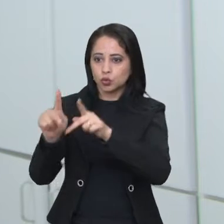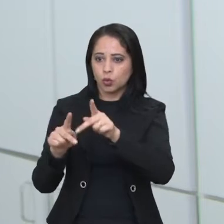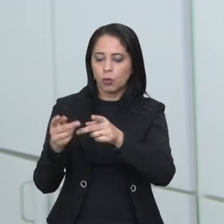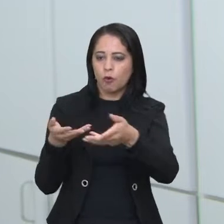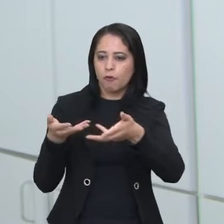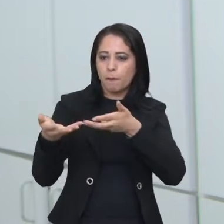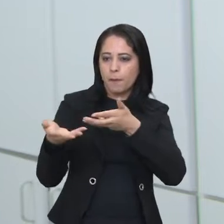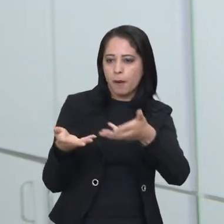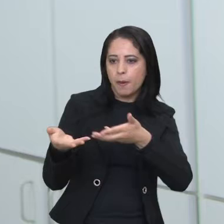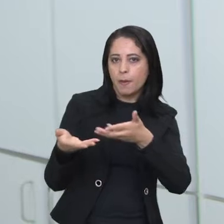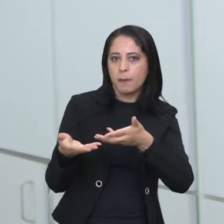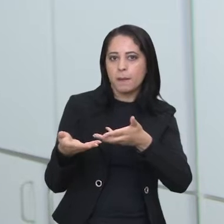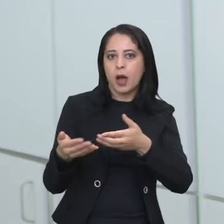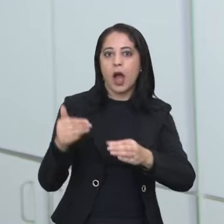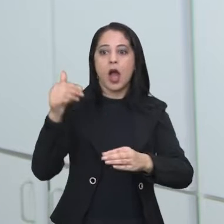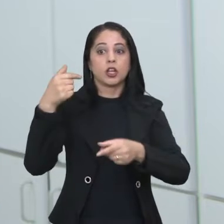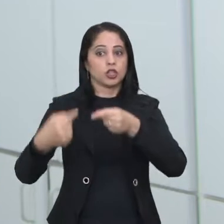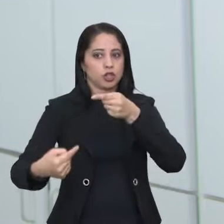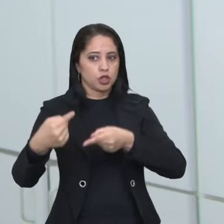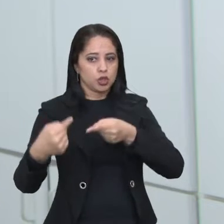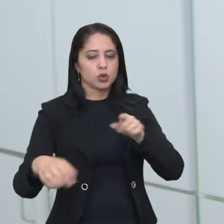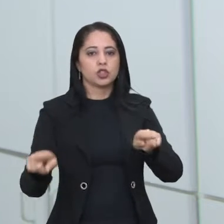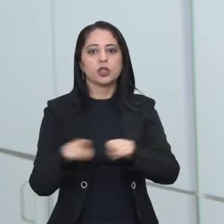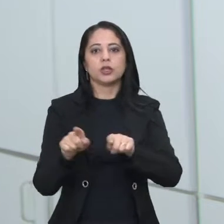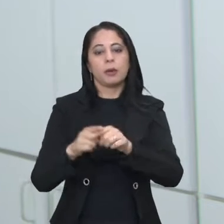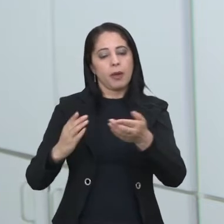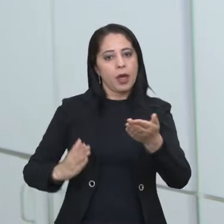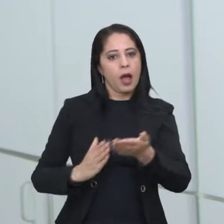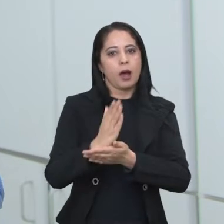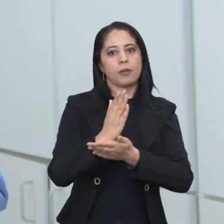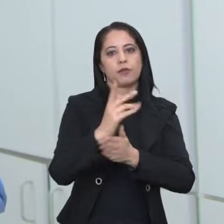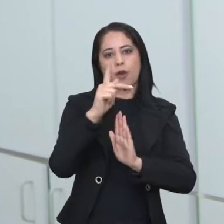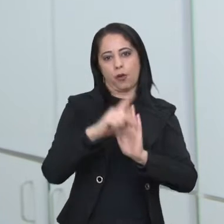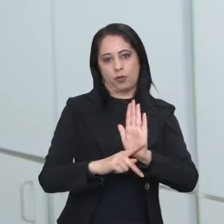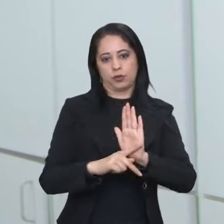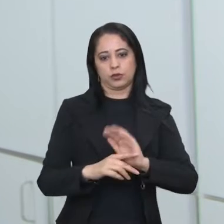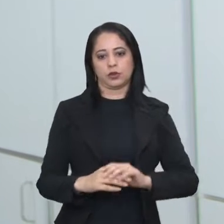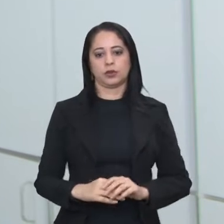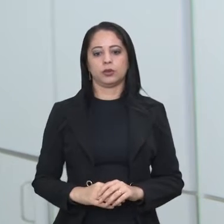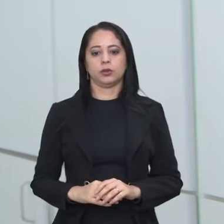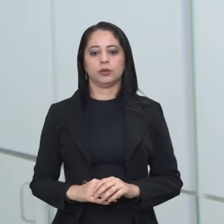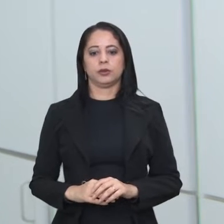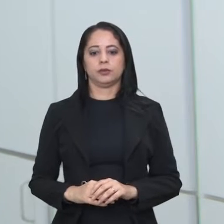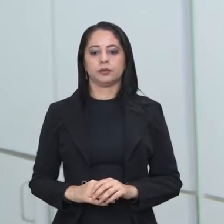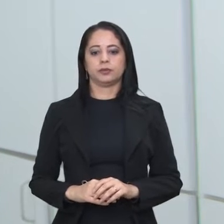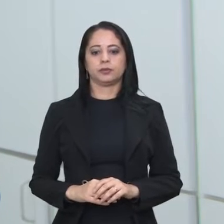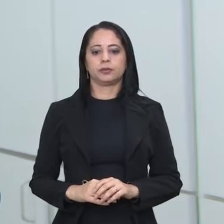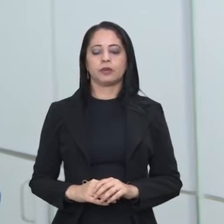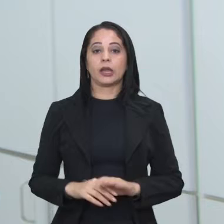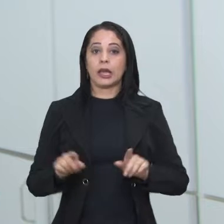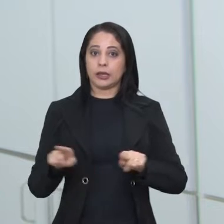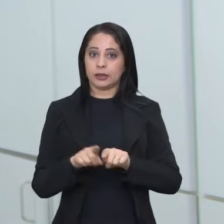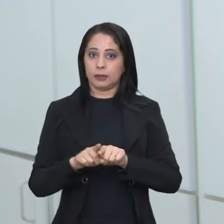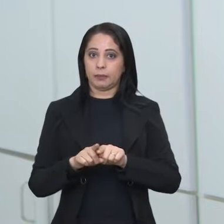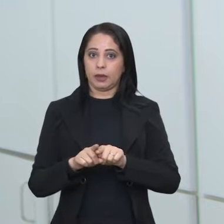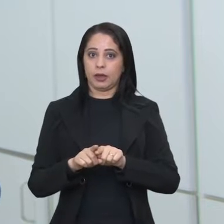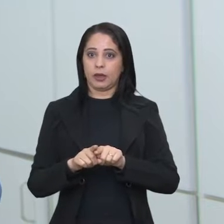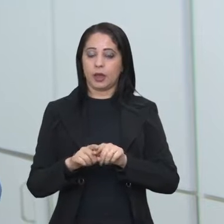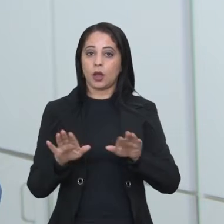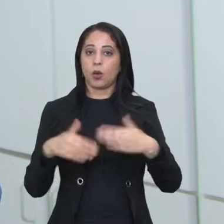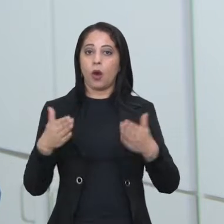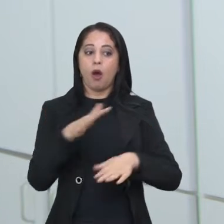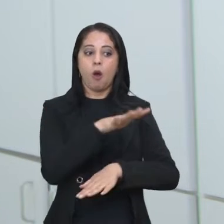e votar, aprovar como o município deve planejar suas ações para o ano seguinte. E qual área